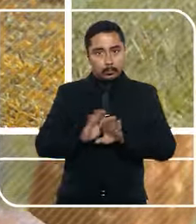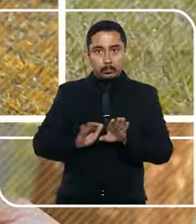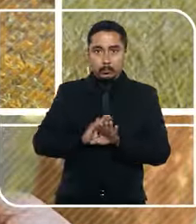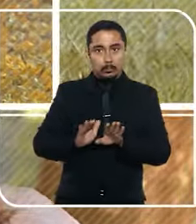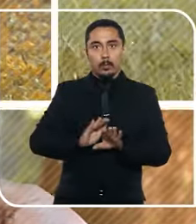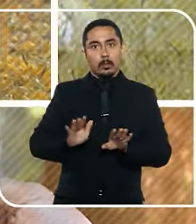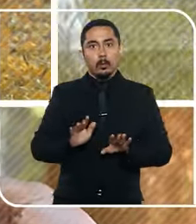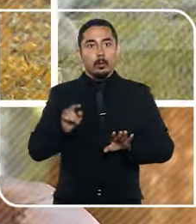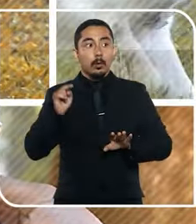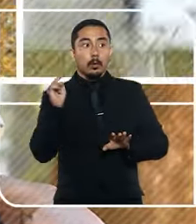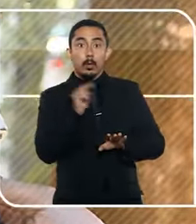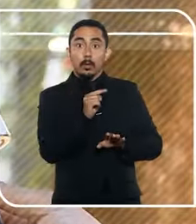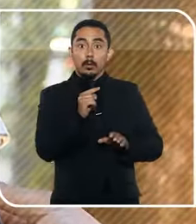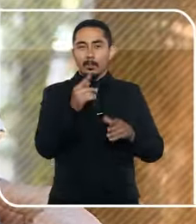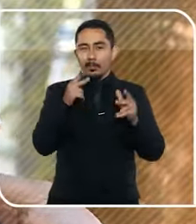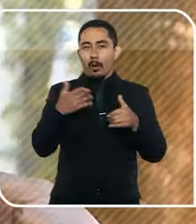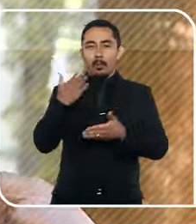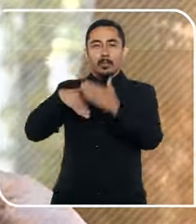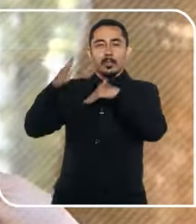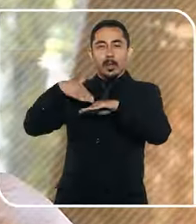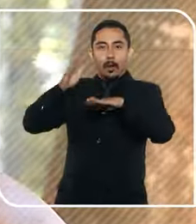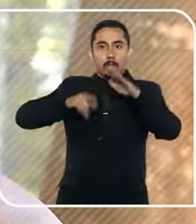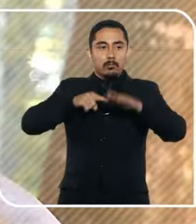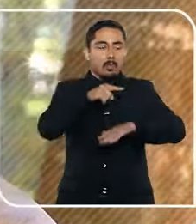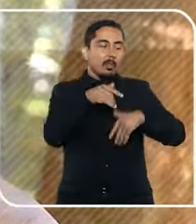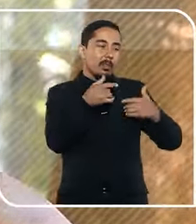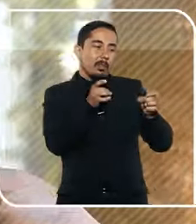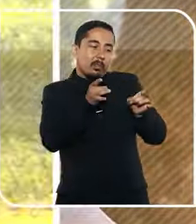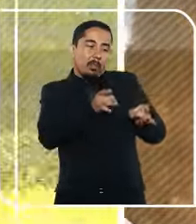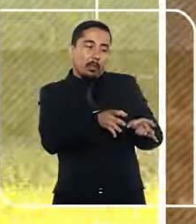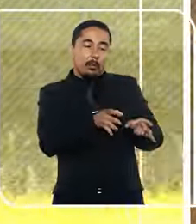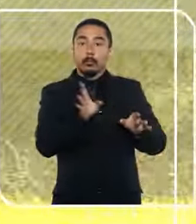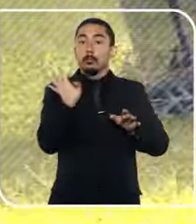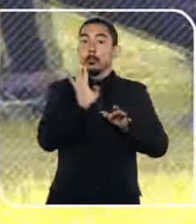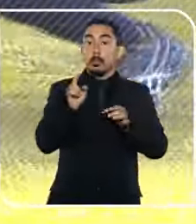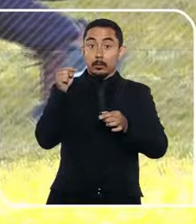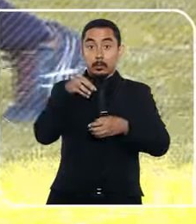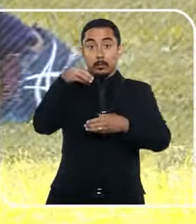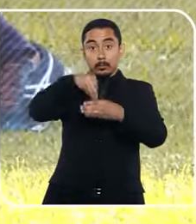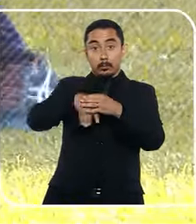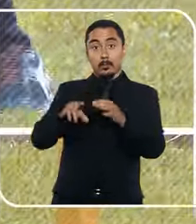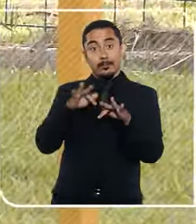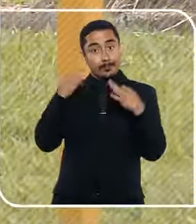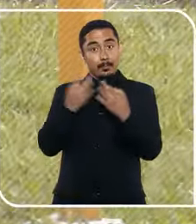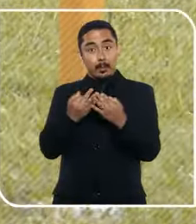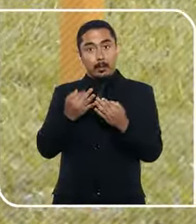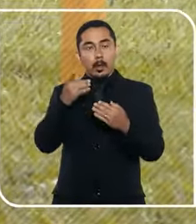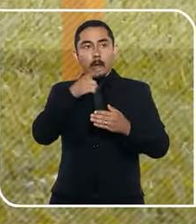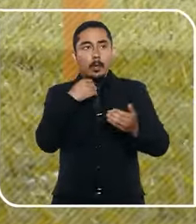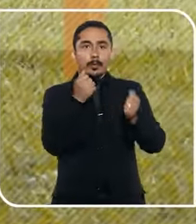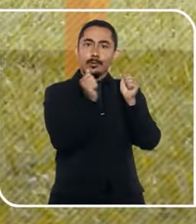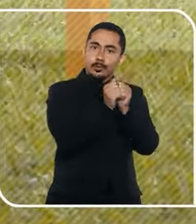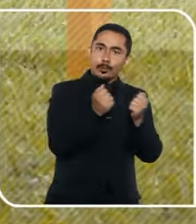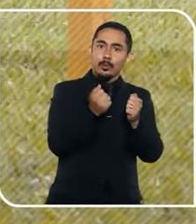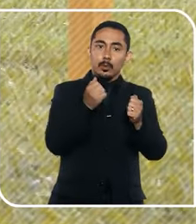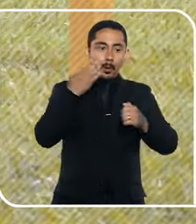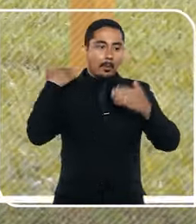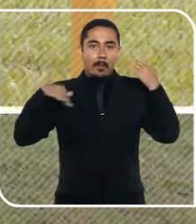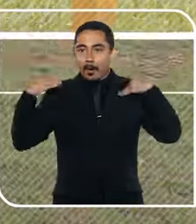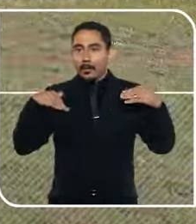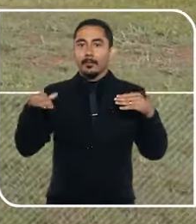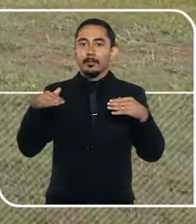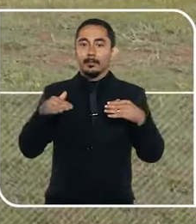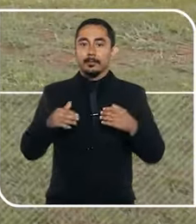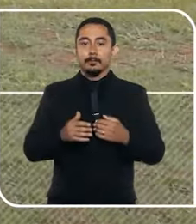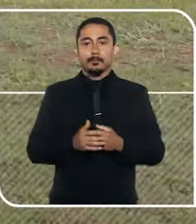ou como era antigamente, que às vezes o animal ficava meio largado. Não, ele faz parte da família, ele interage com a família, ele passeia com a